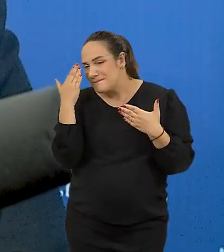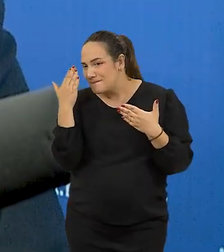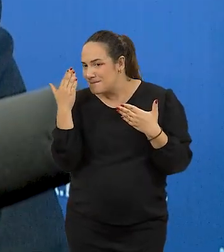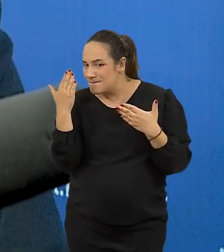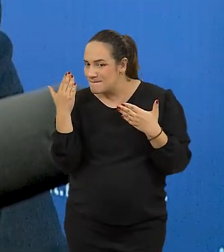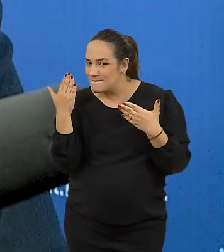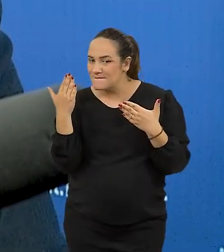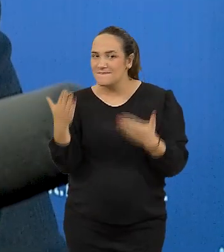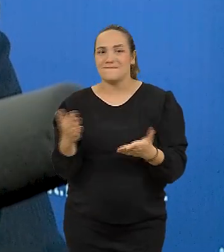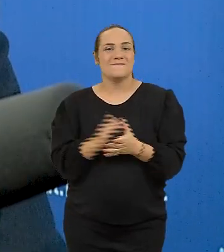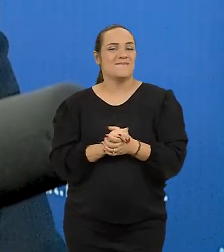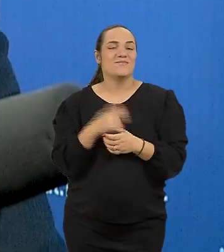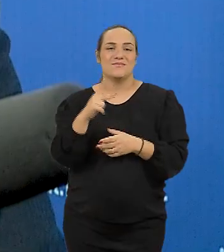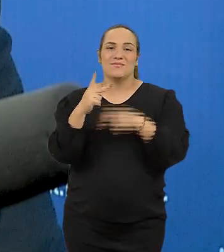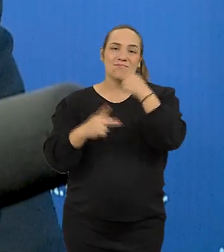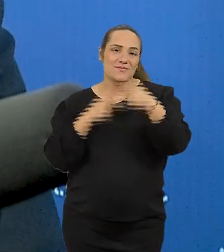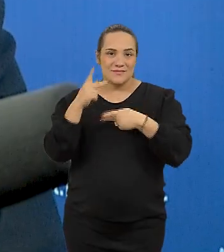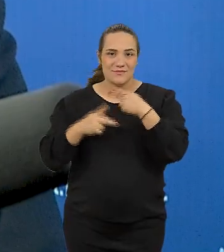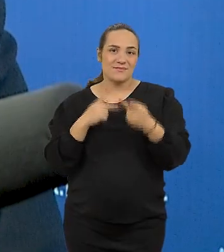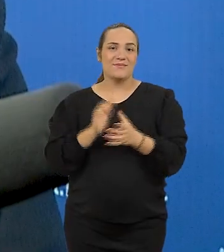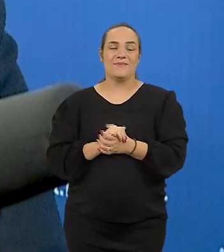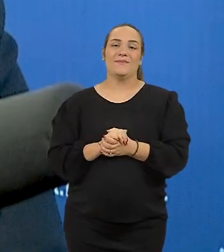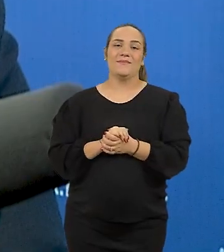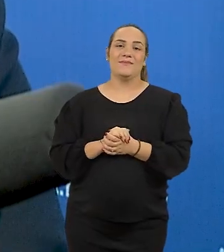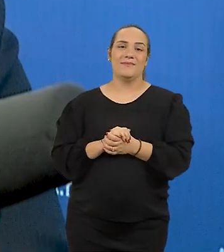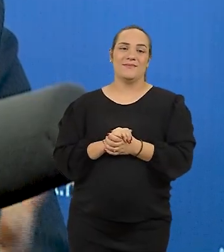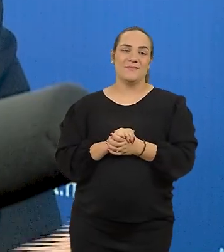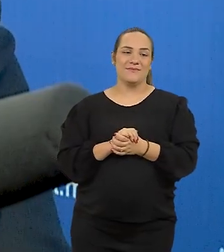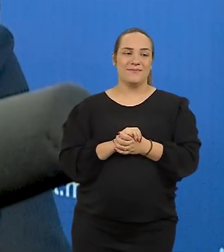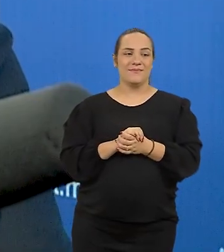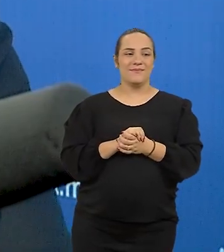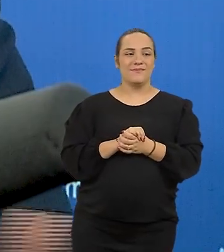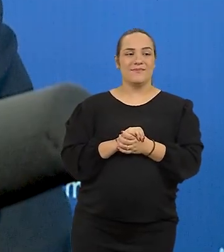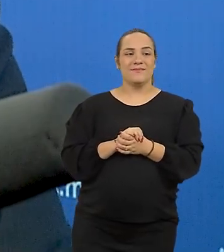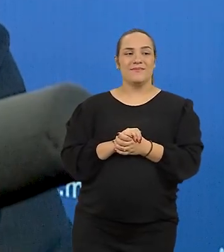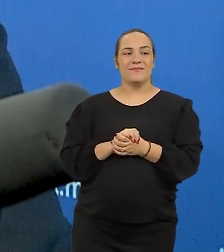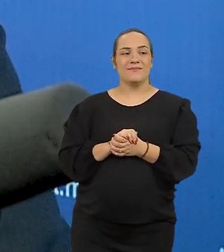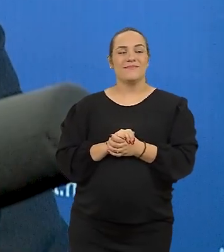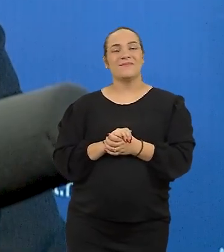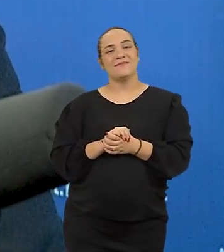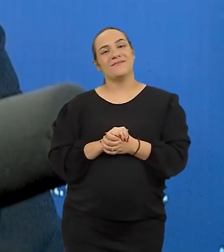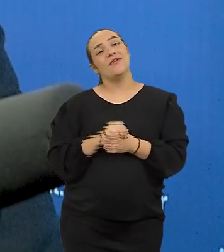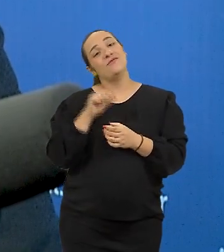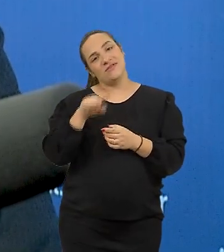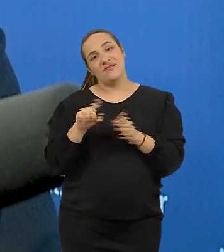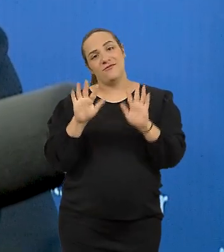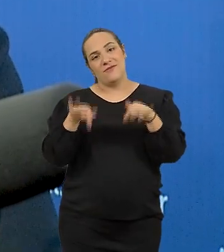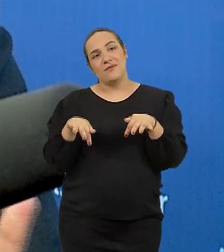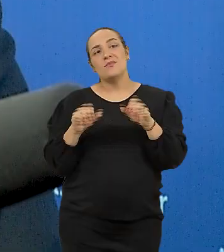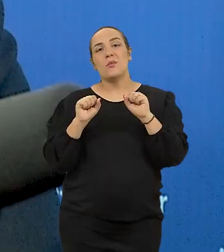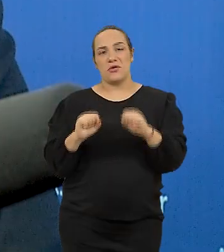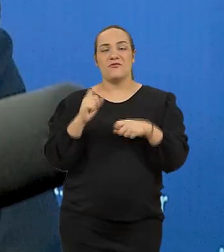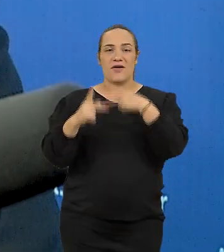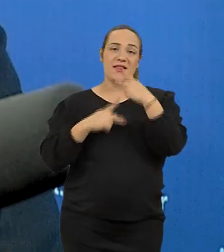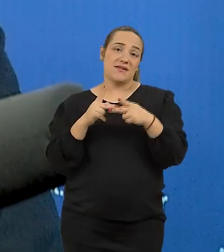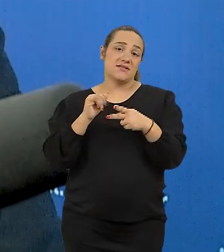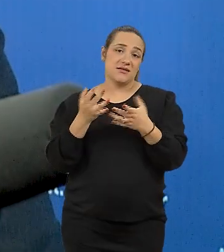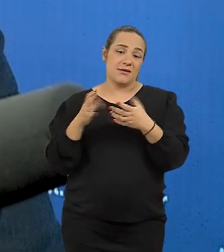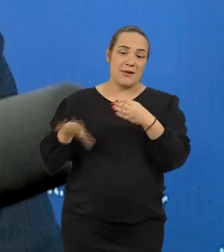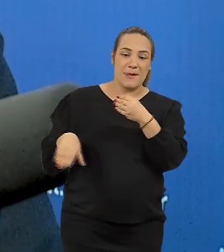Muito agradecido aqui às suas ponderações e gostaria de deixar a palavra aí para o senhor